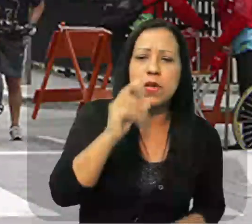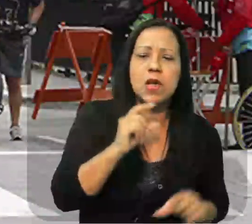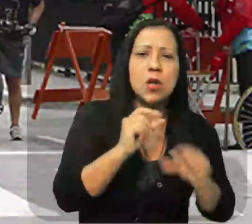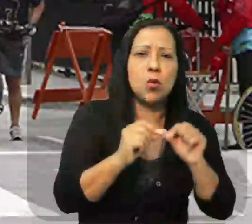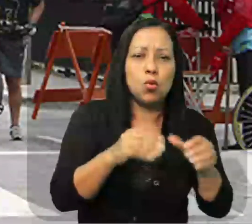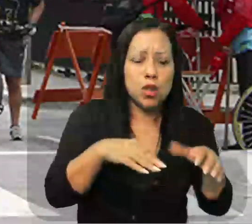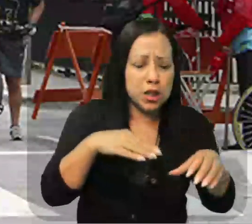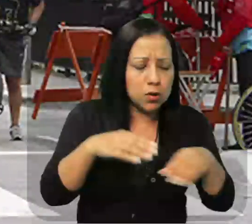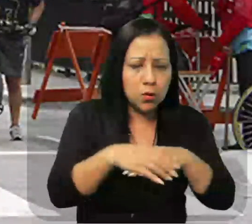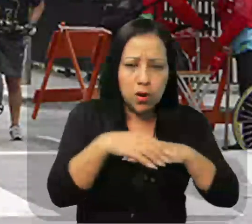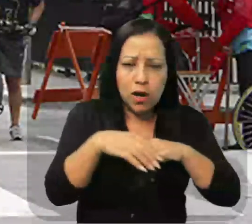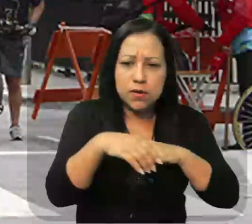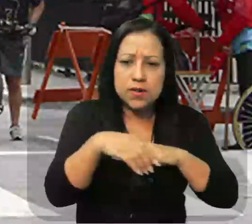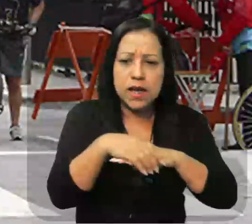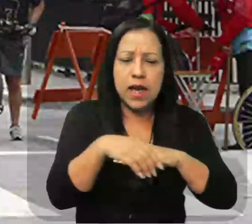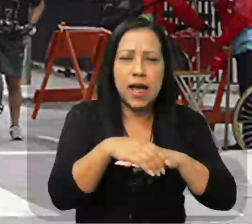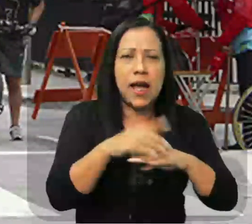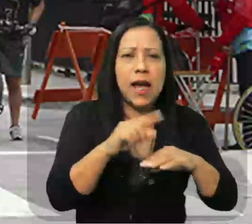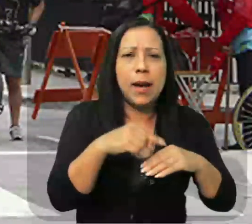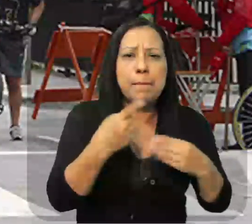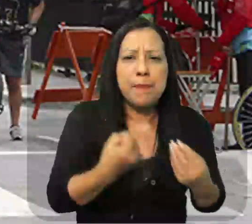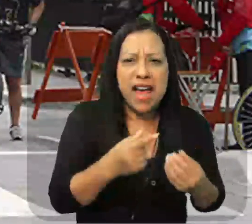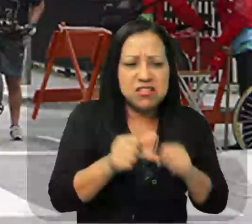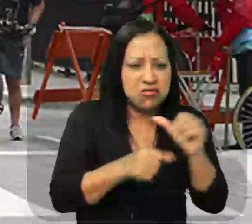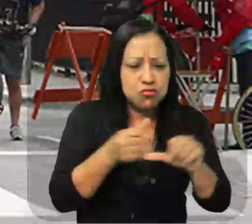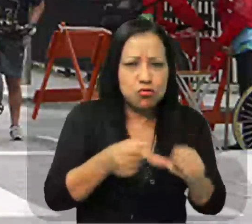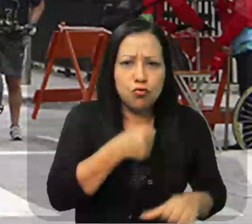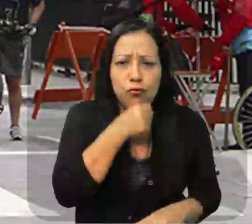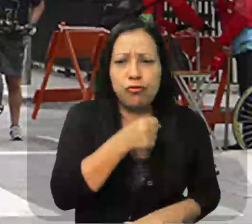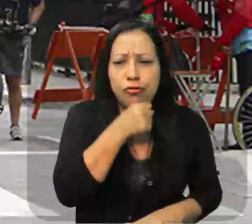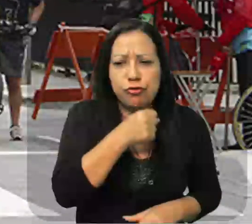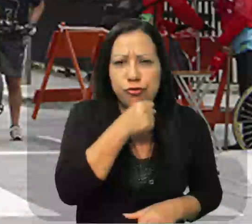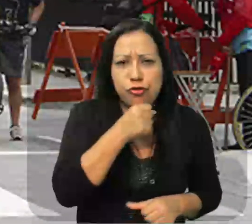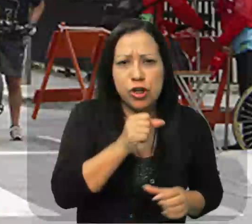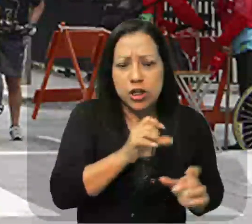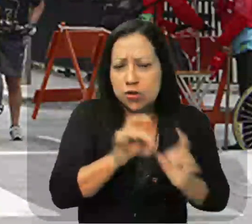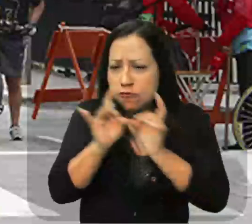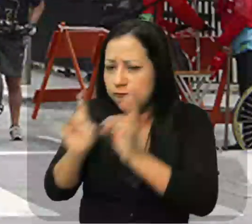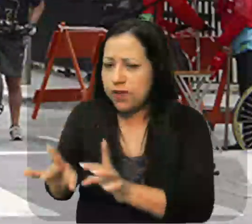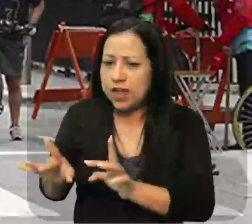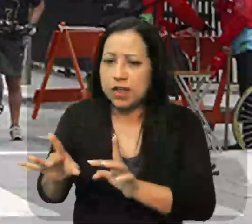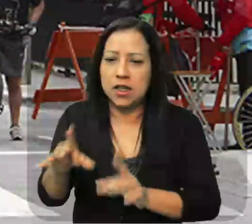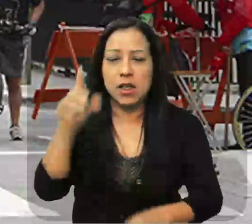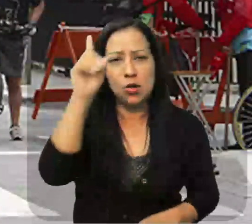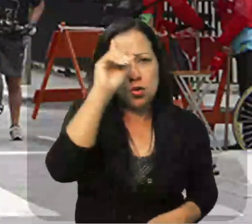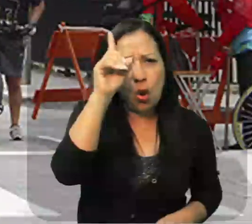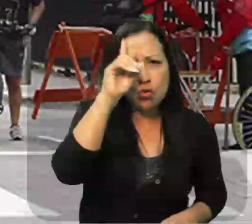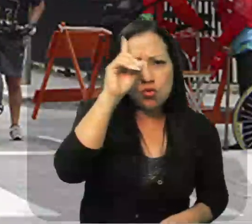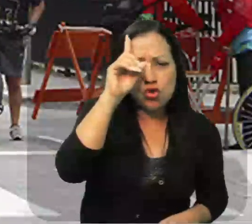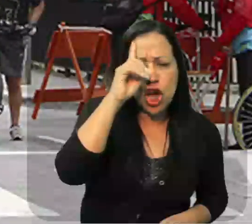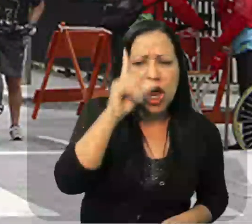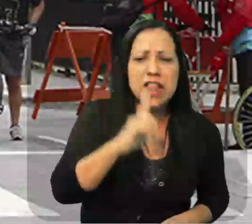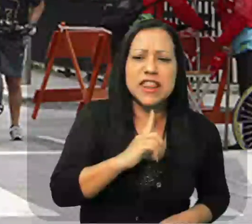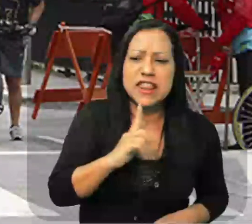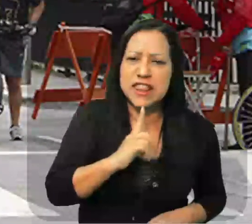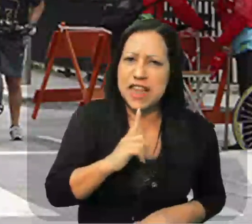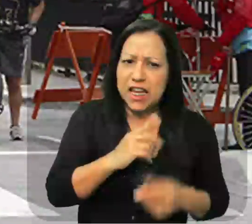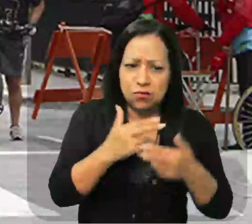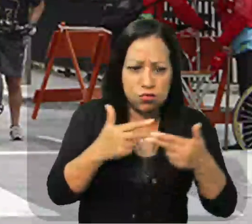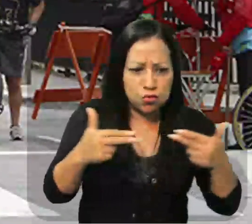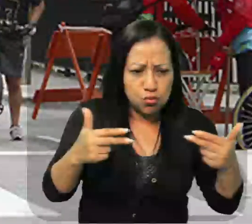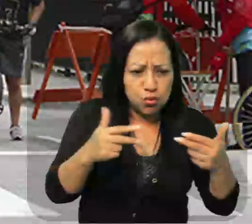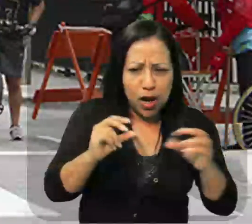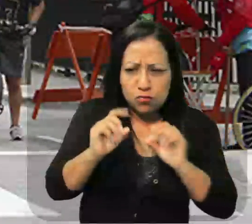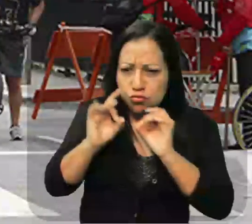Alimento, o que vestir, o que beber, o que calçar, mas uma hora vira lixo. E todo